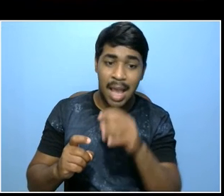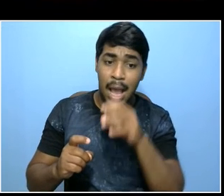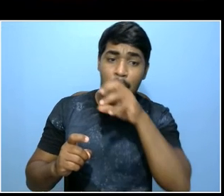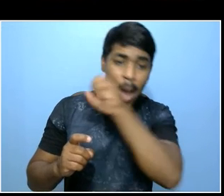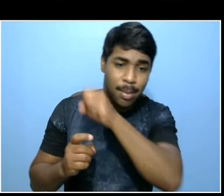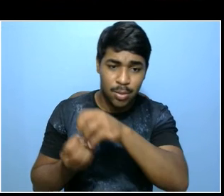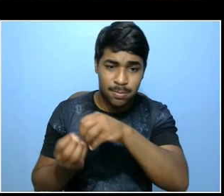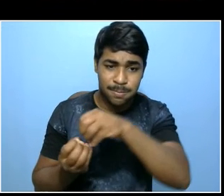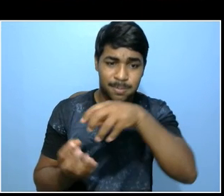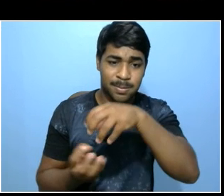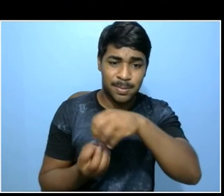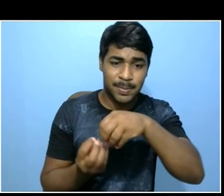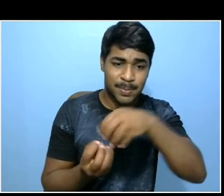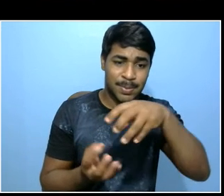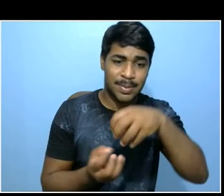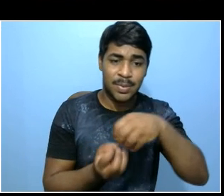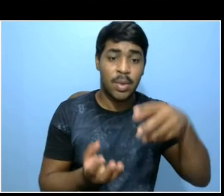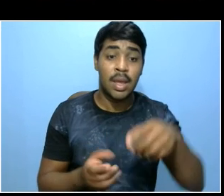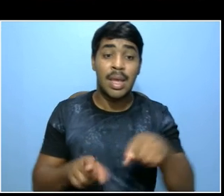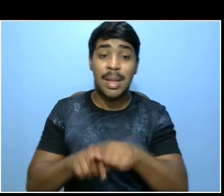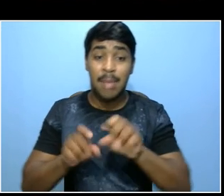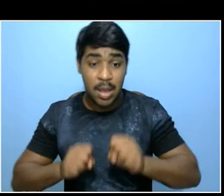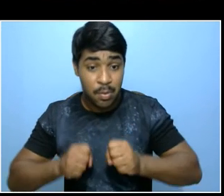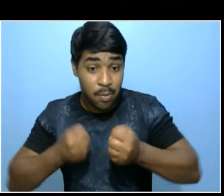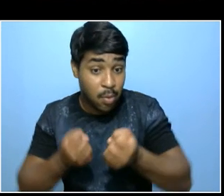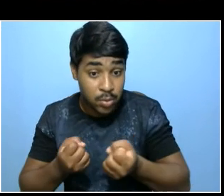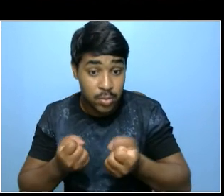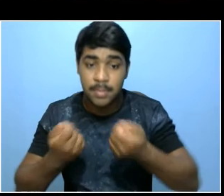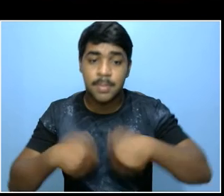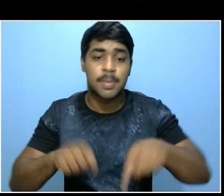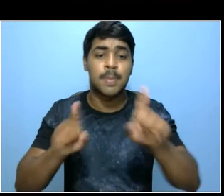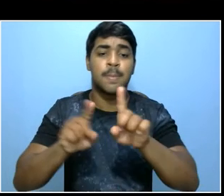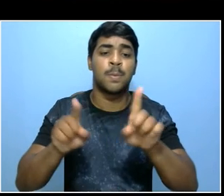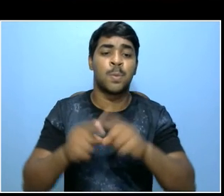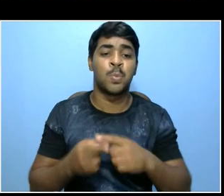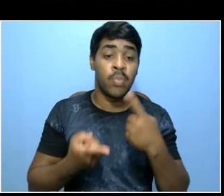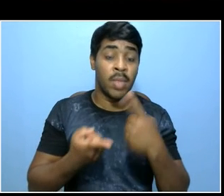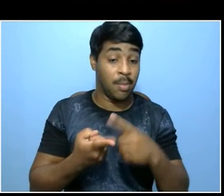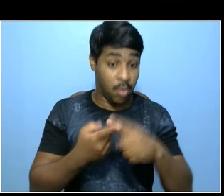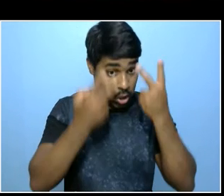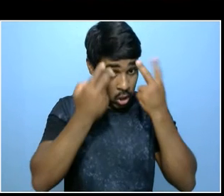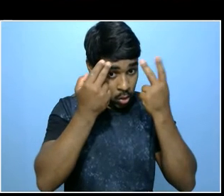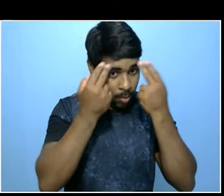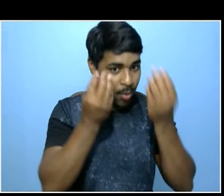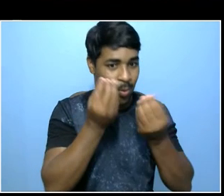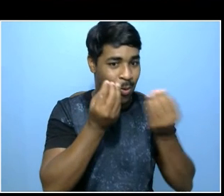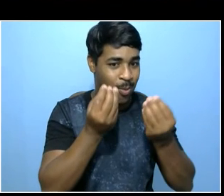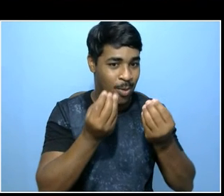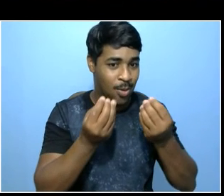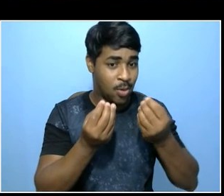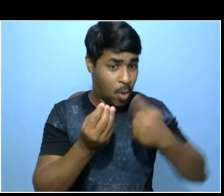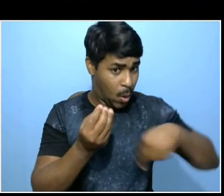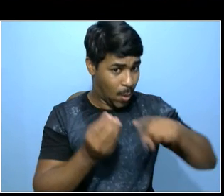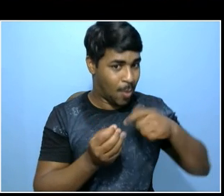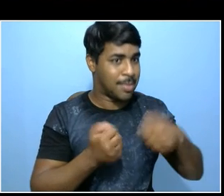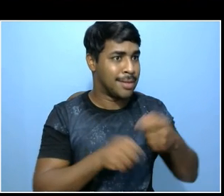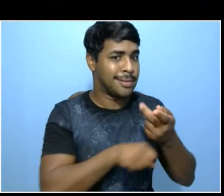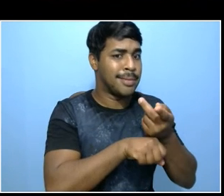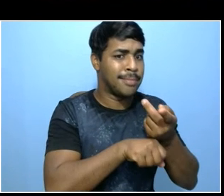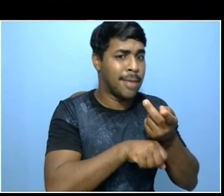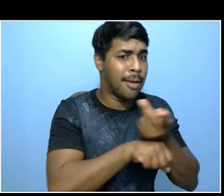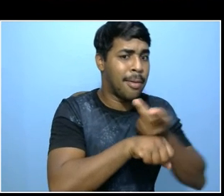menor gasto de energia, então ela não vai precisar procurar um parceiro, né, a bactéria no caso. Ela não vai, por exemplo, ter que ter